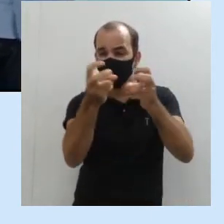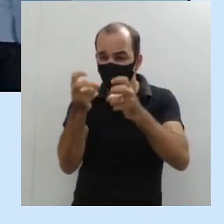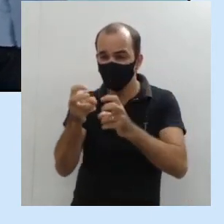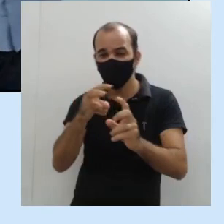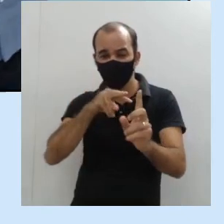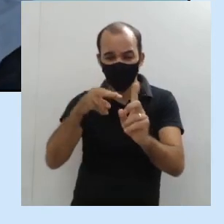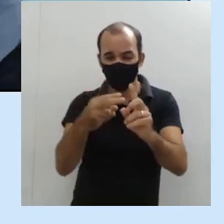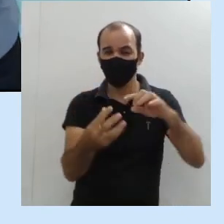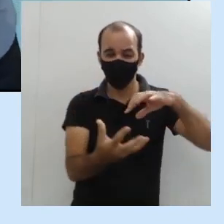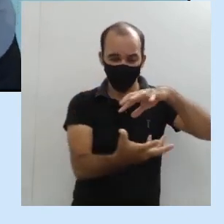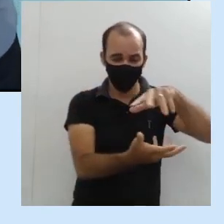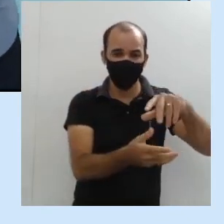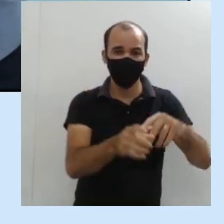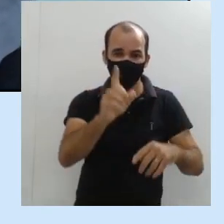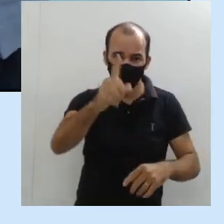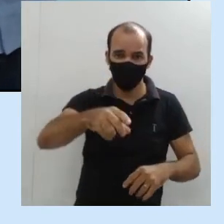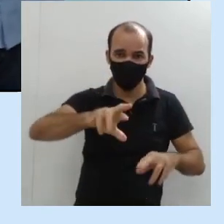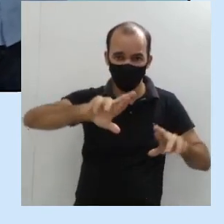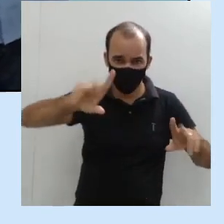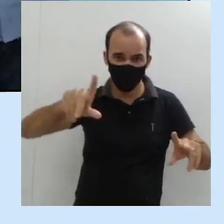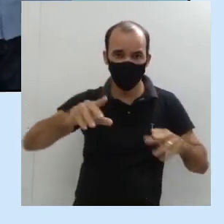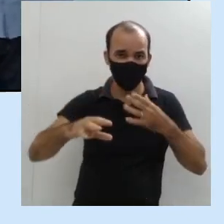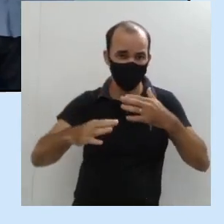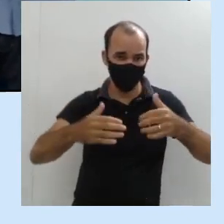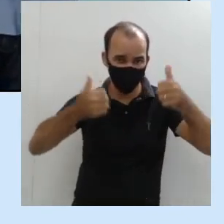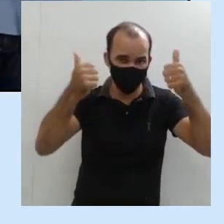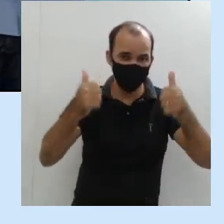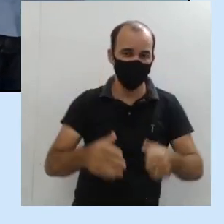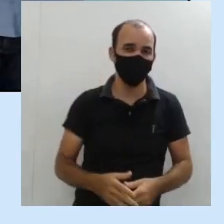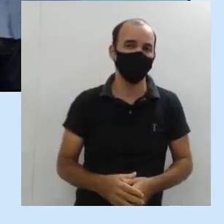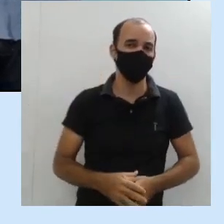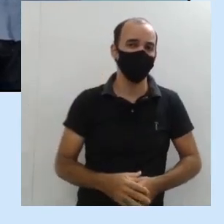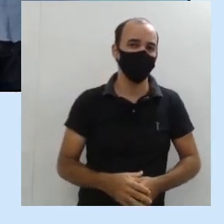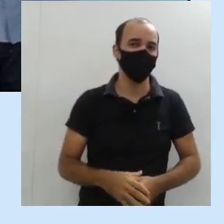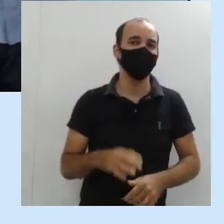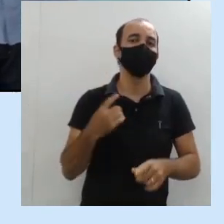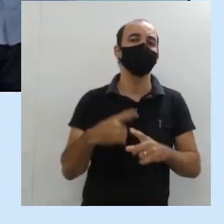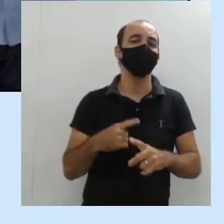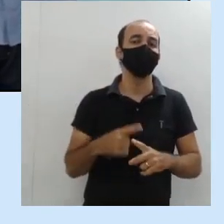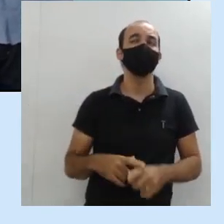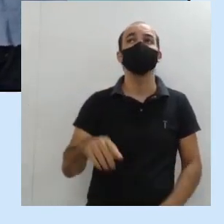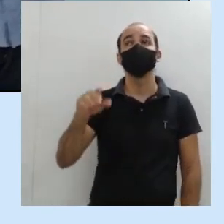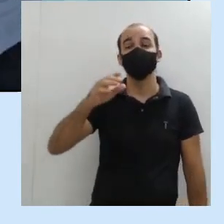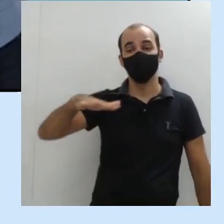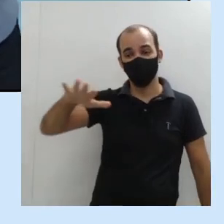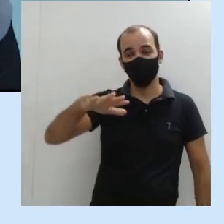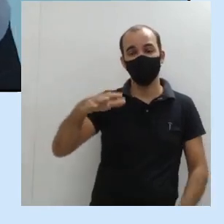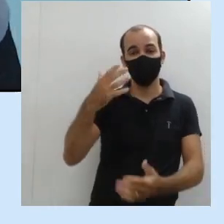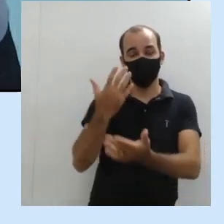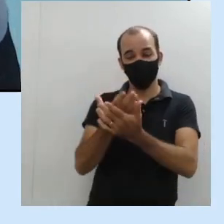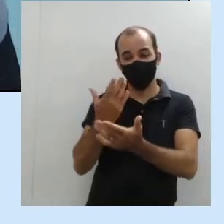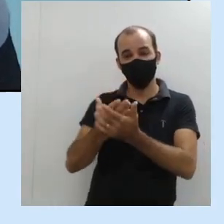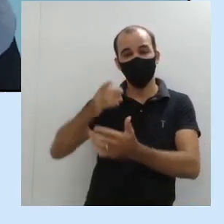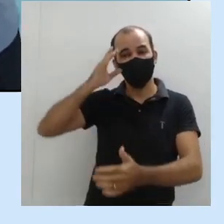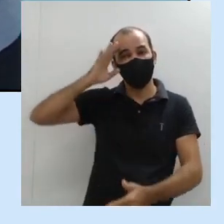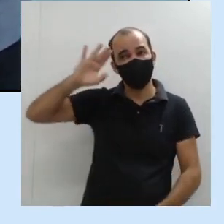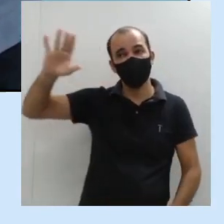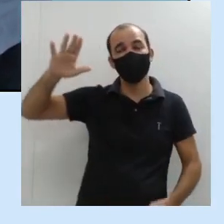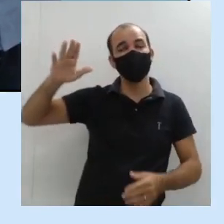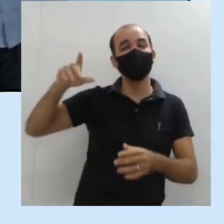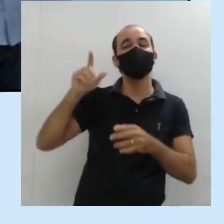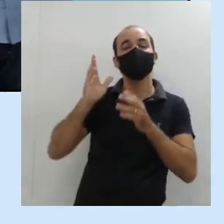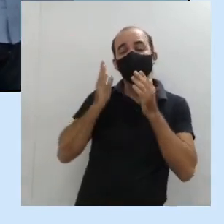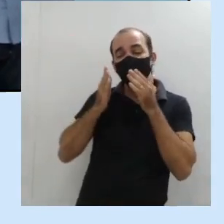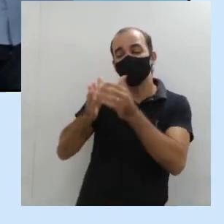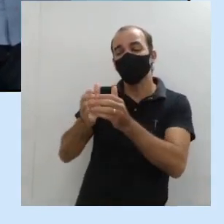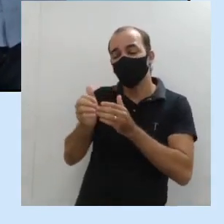diferente, sua busca, porque a filosofia, lembra que nós estudamos que a filosofia é a busca da felicidade, do amor, do